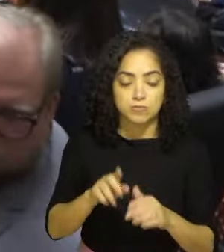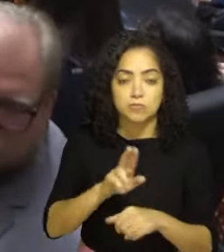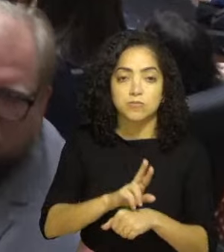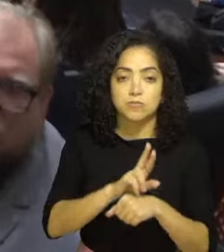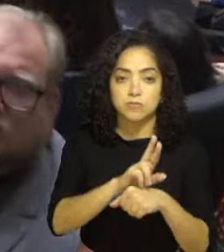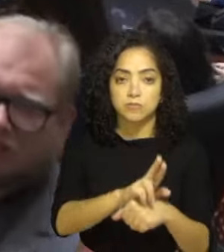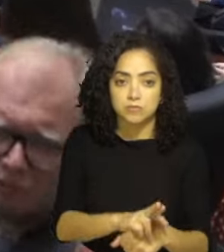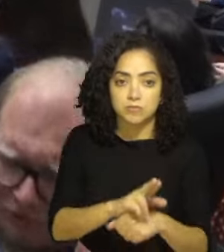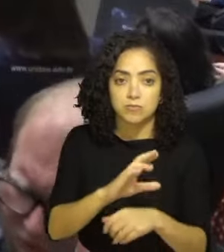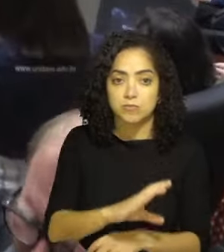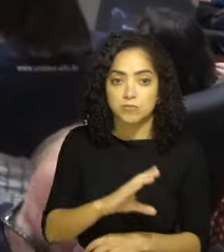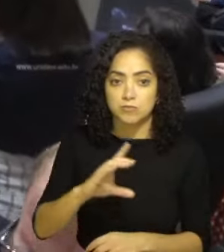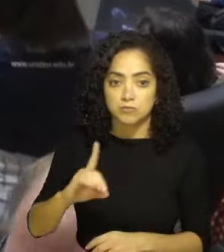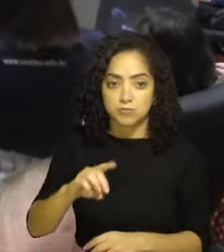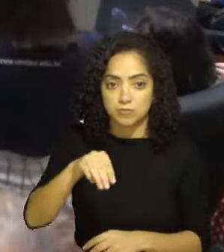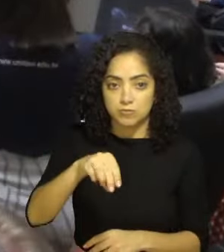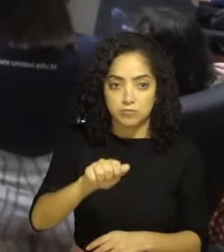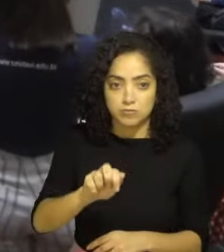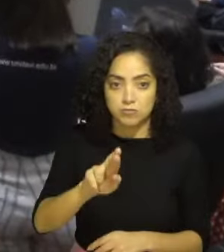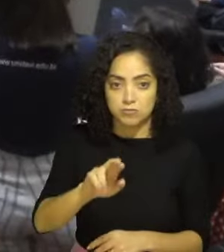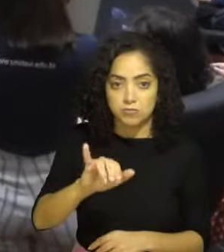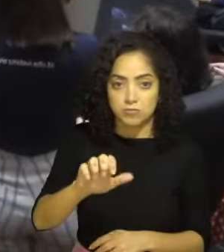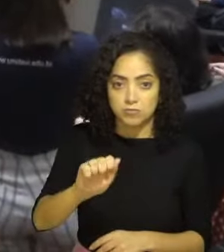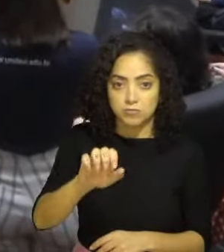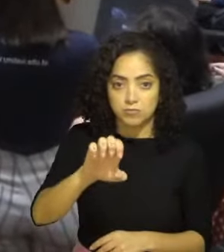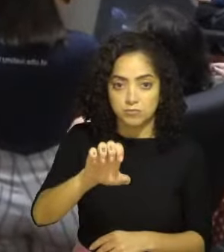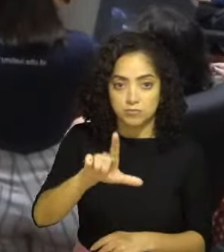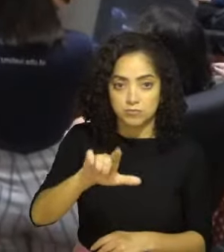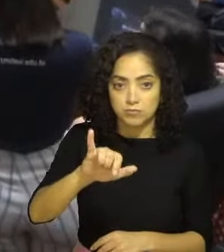pela coordenadora Maria Elisa Máximo.